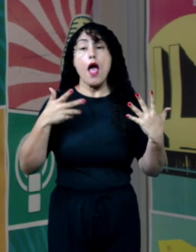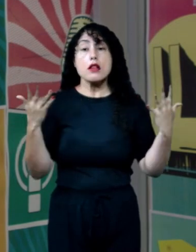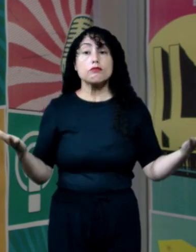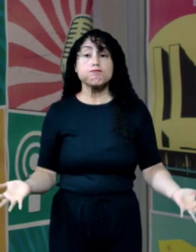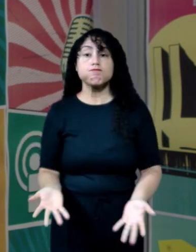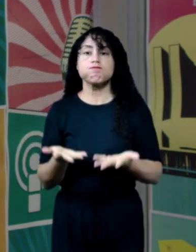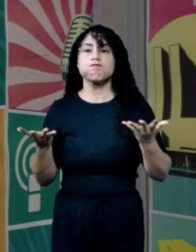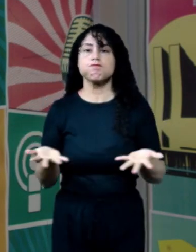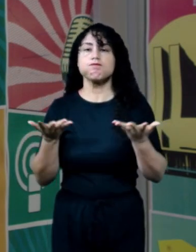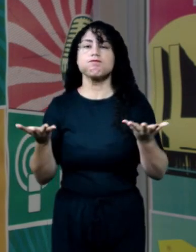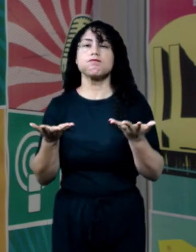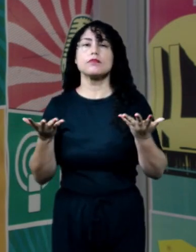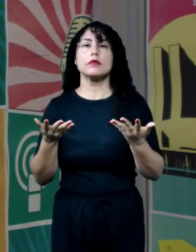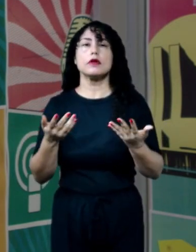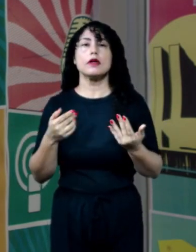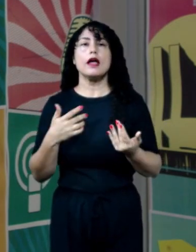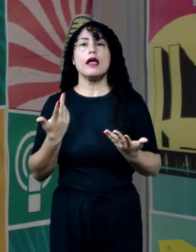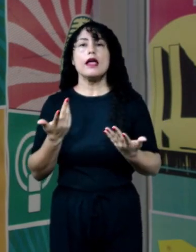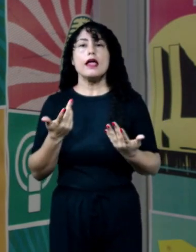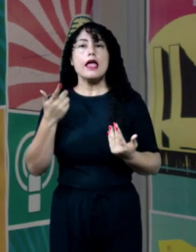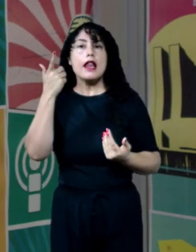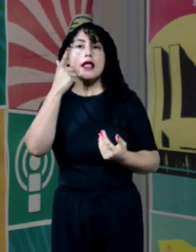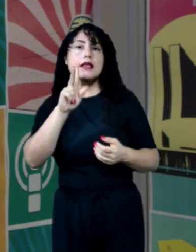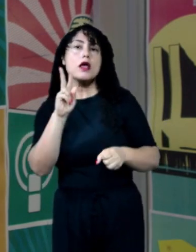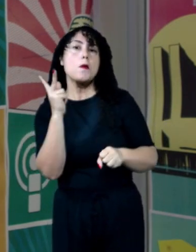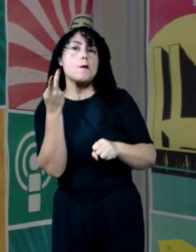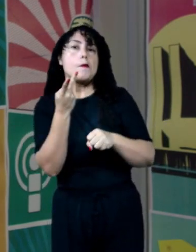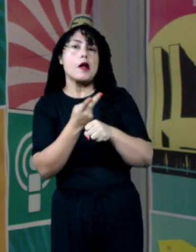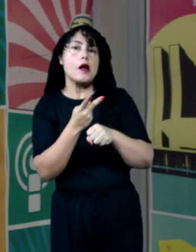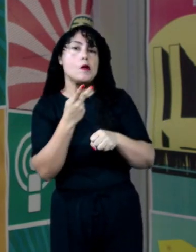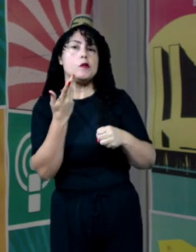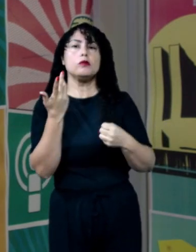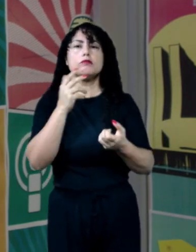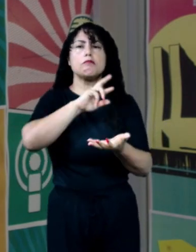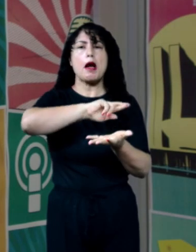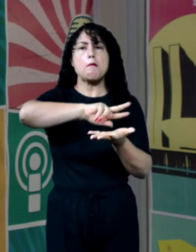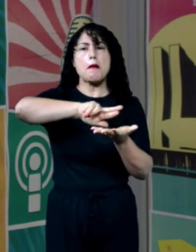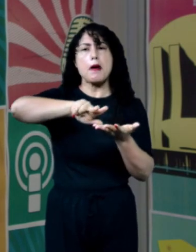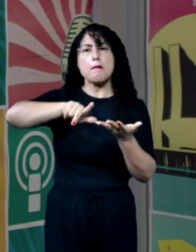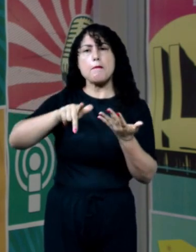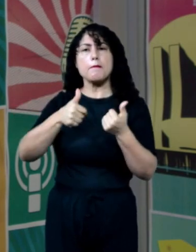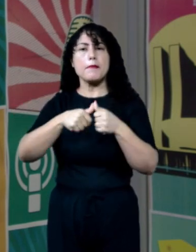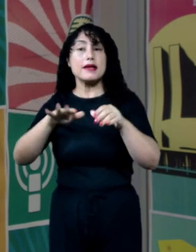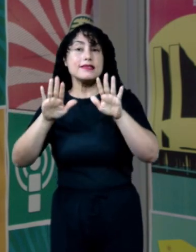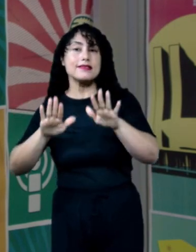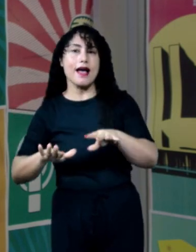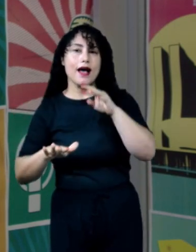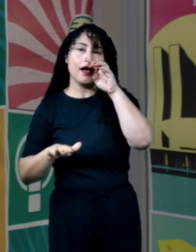incentivadas. E elas ganham prêmios psicológicos por isso, né? Elas ganham prêmios para estar lá, elas